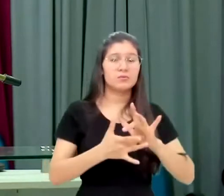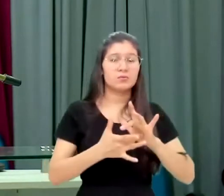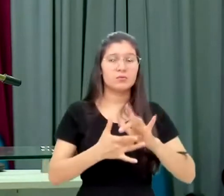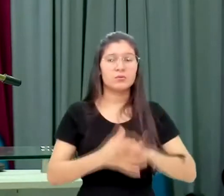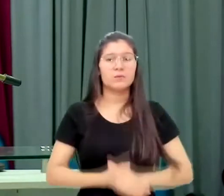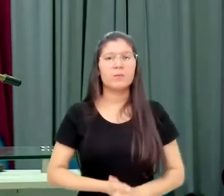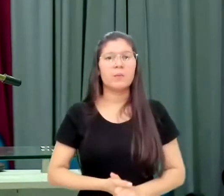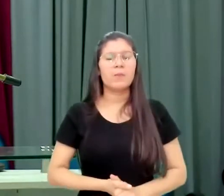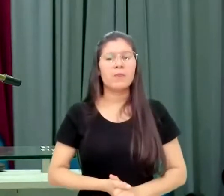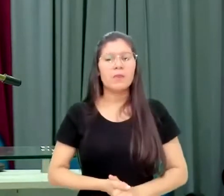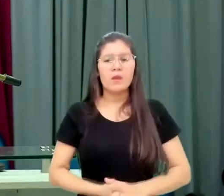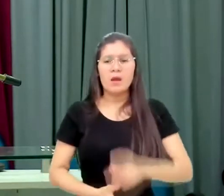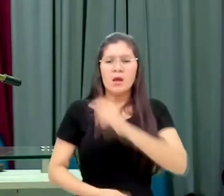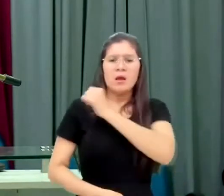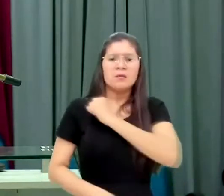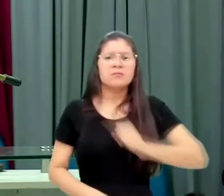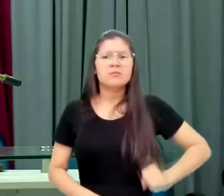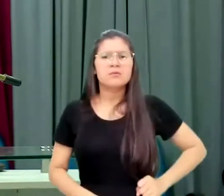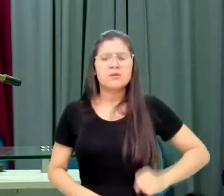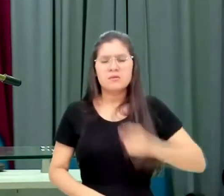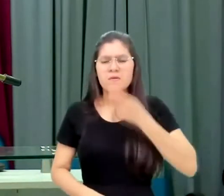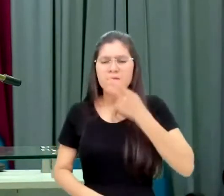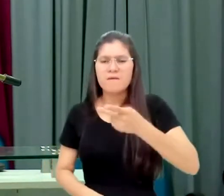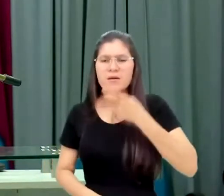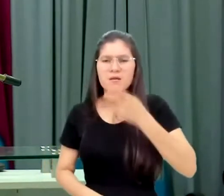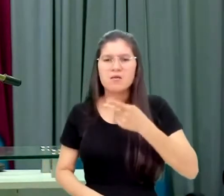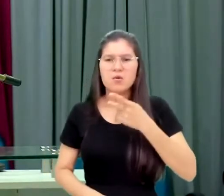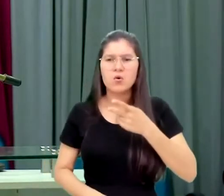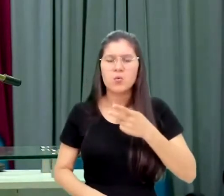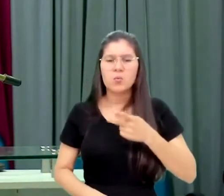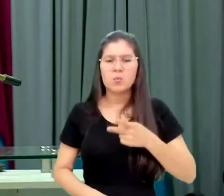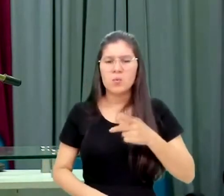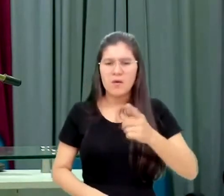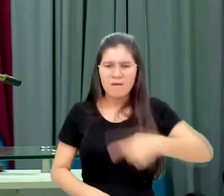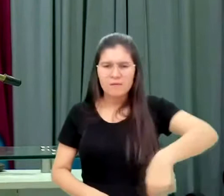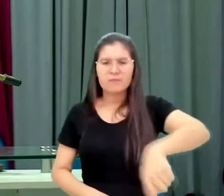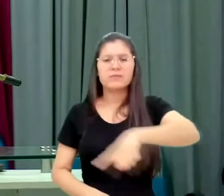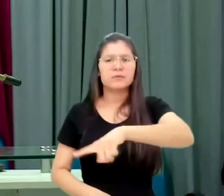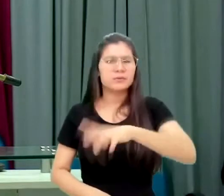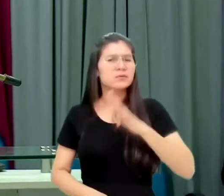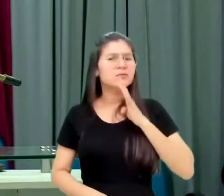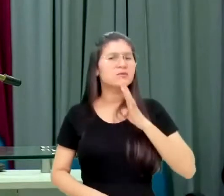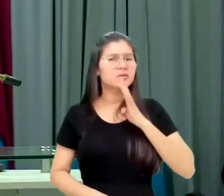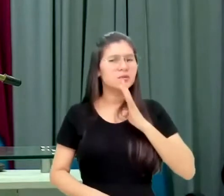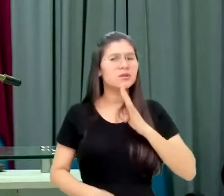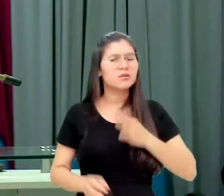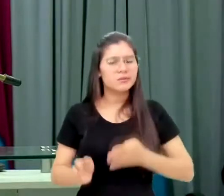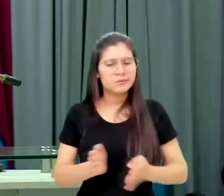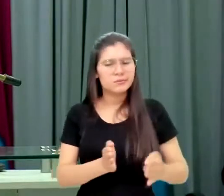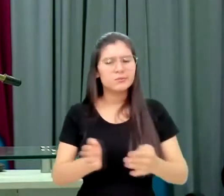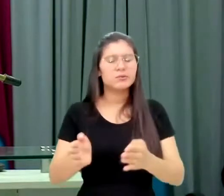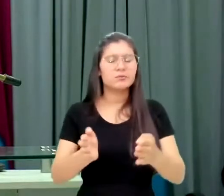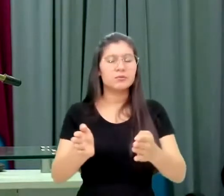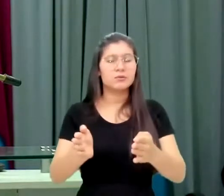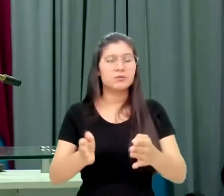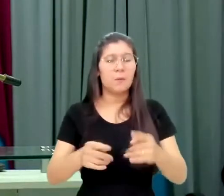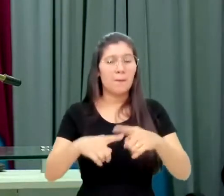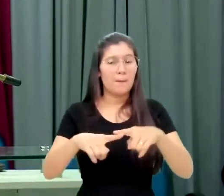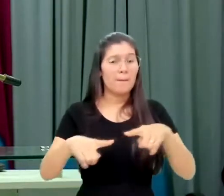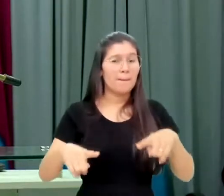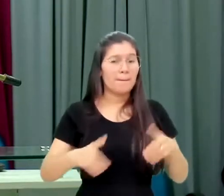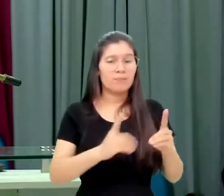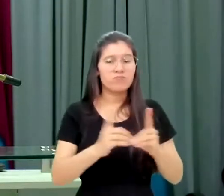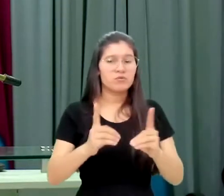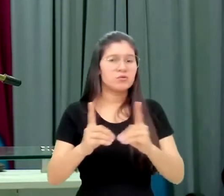vocês conhecem o caminho, eles não sabiam que caminho era esse, não sabiam. Muitas pessoas